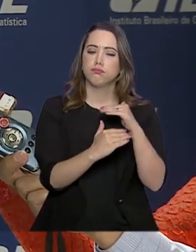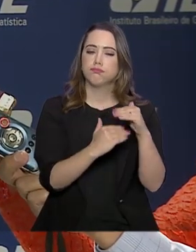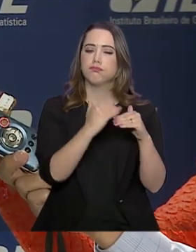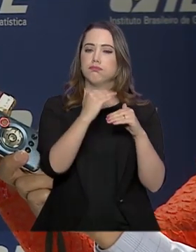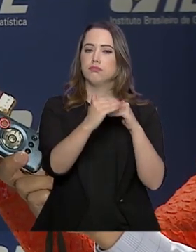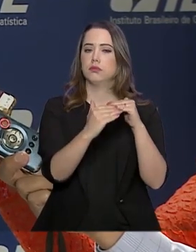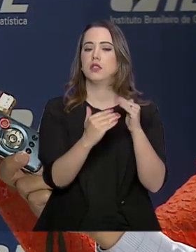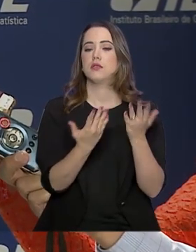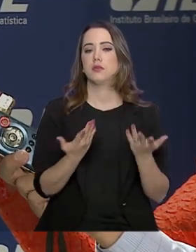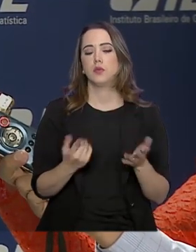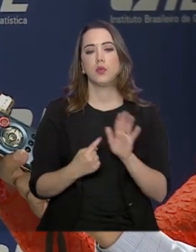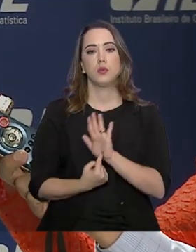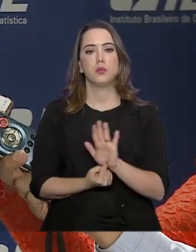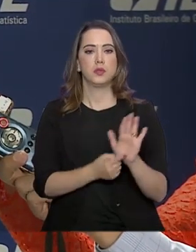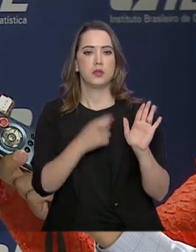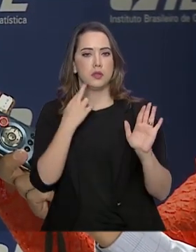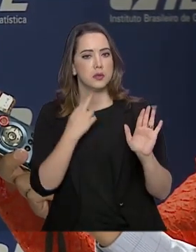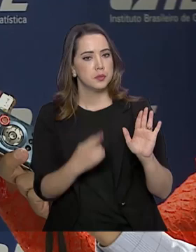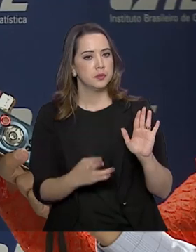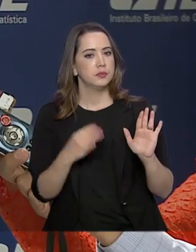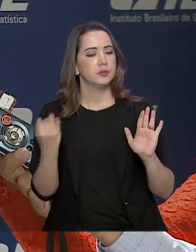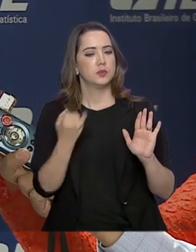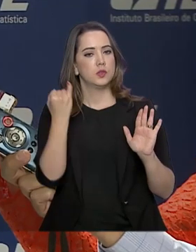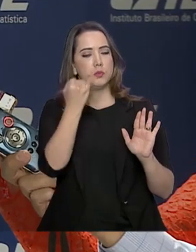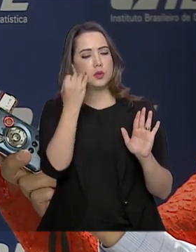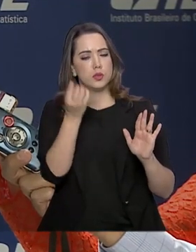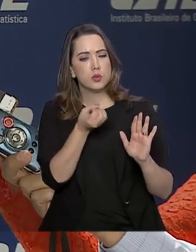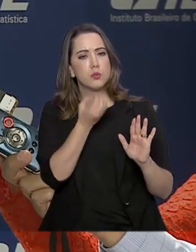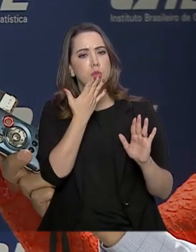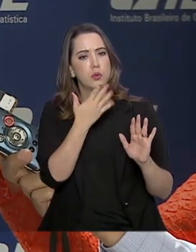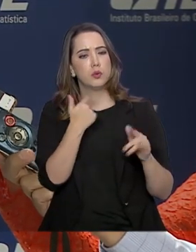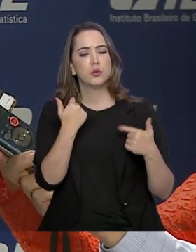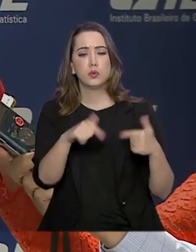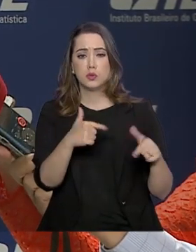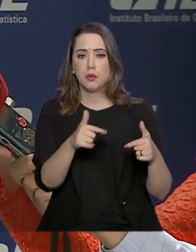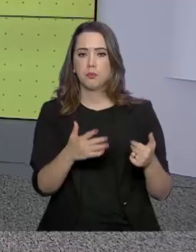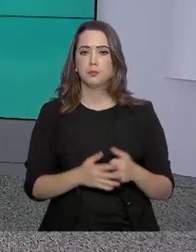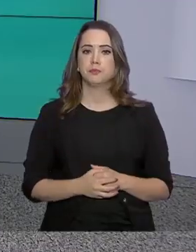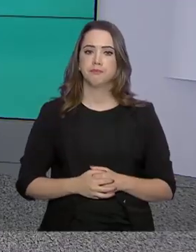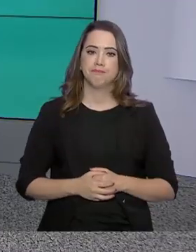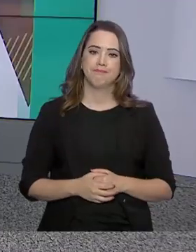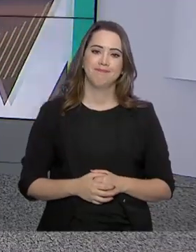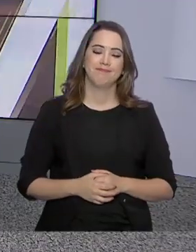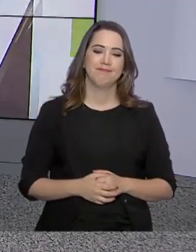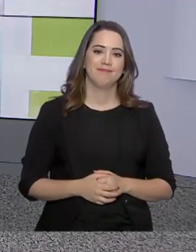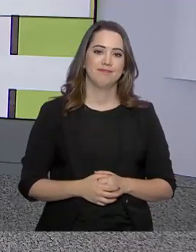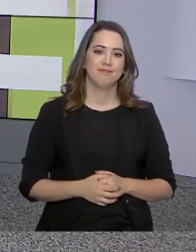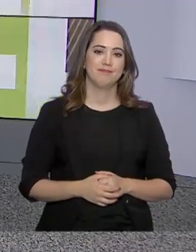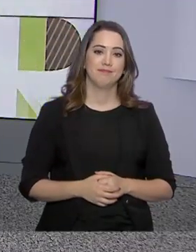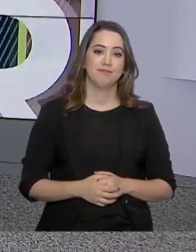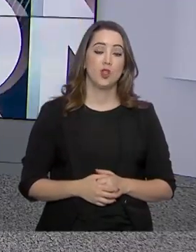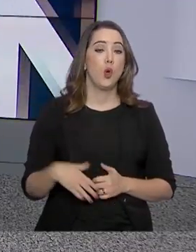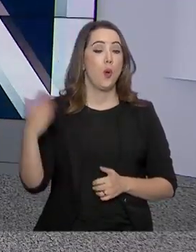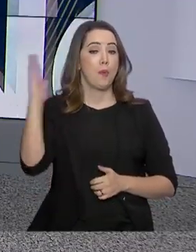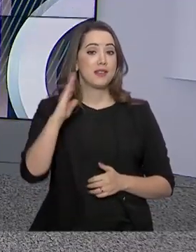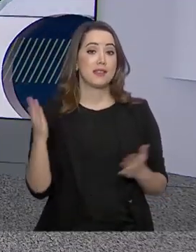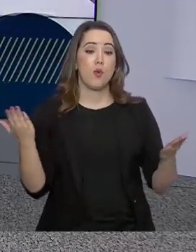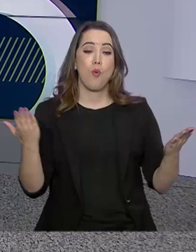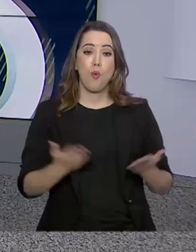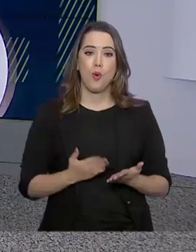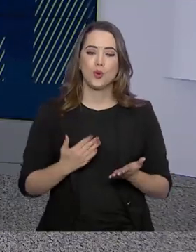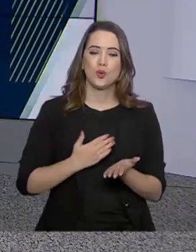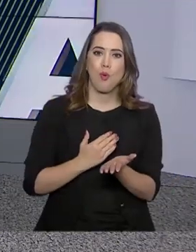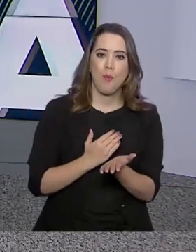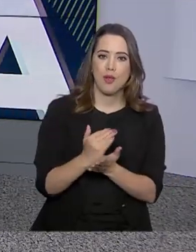mostrando um resultado bastante favorável no mercado de trabalho. O Brasil deu início hoje à